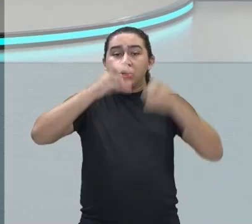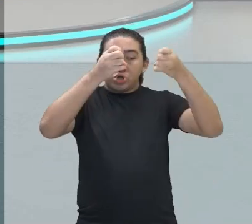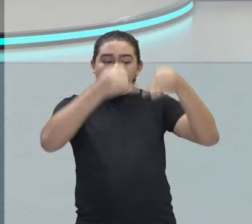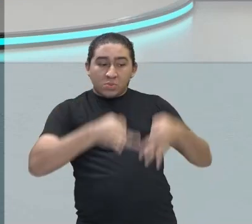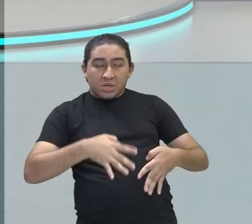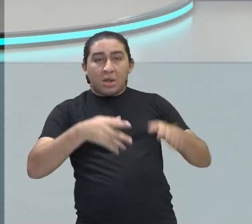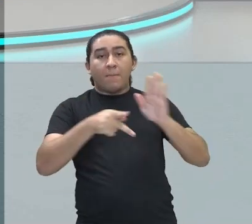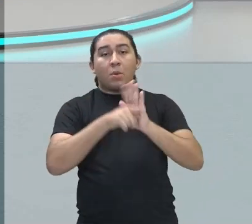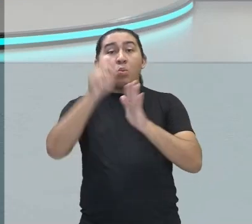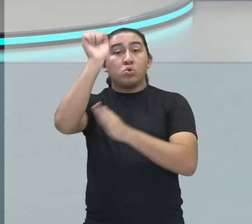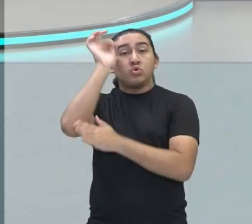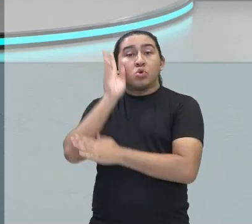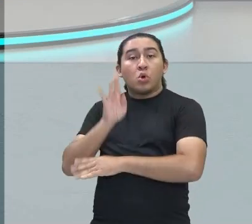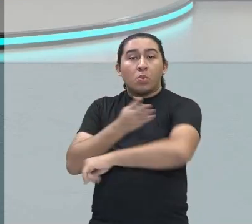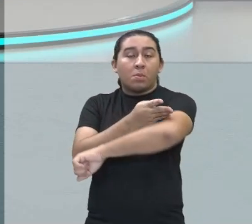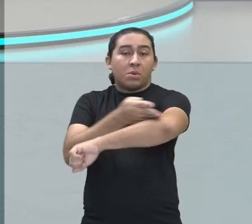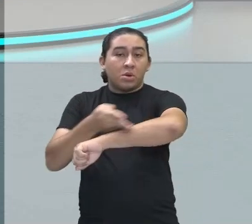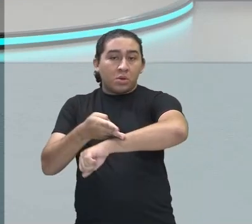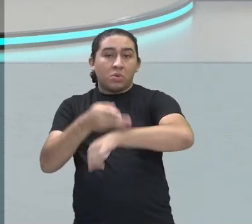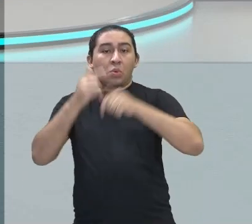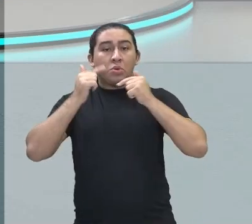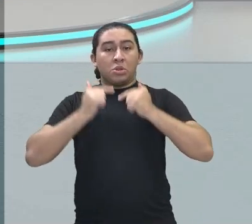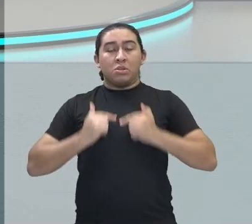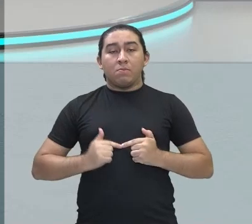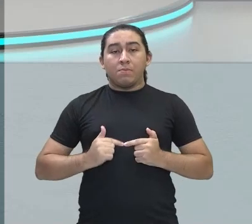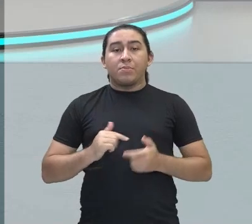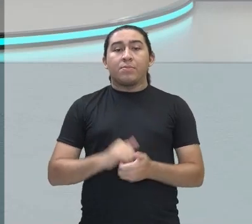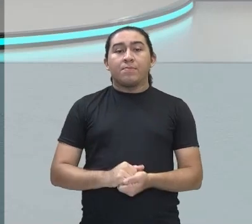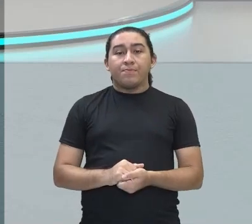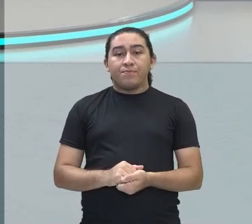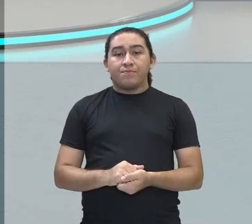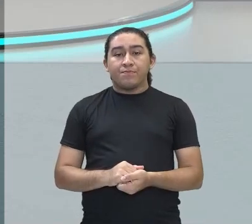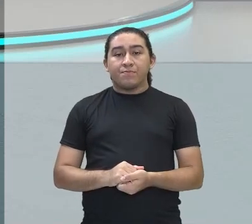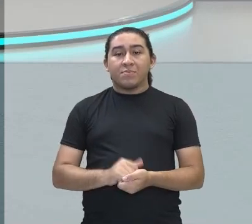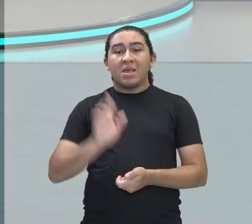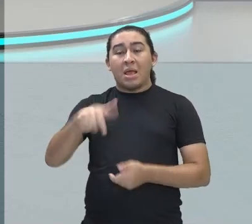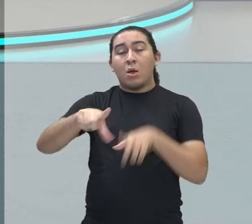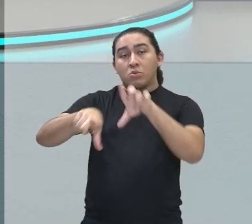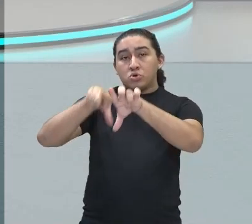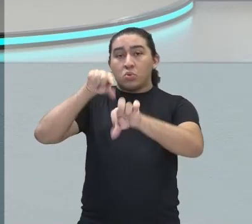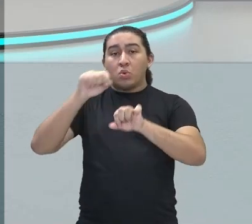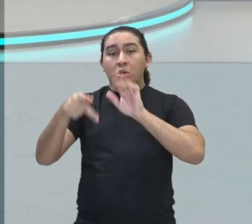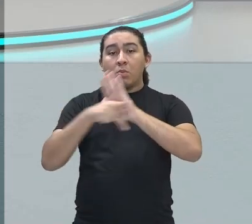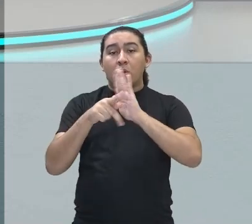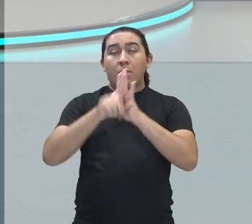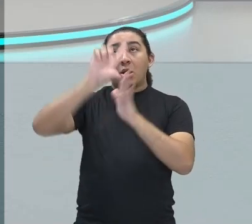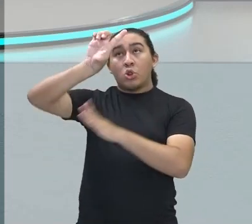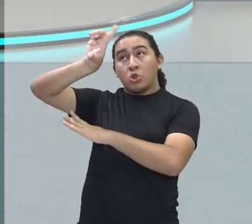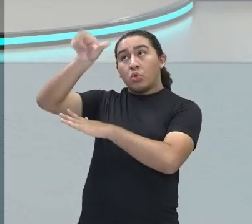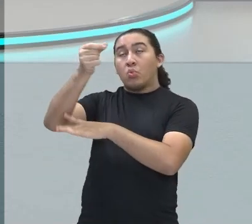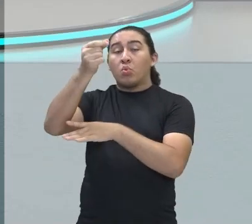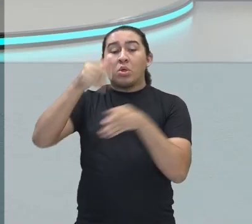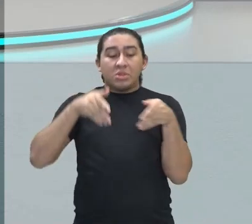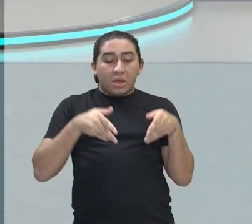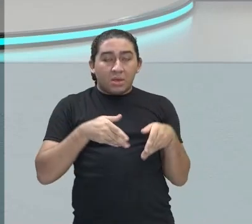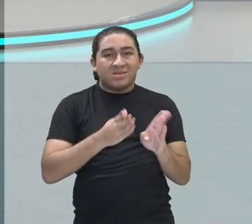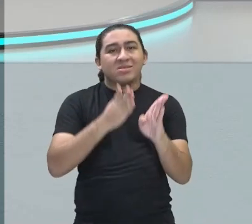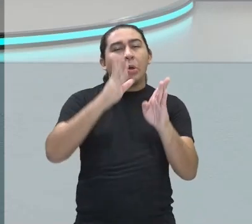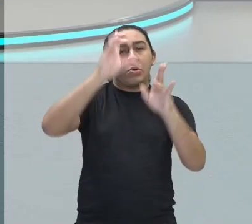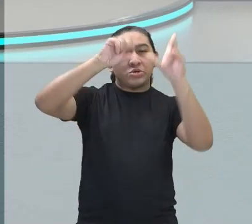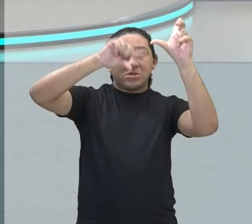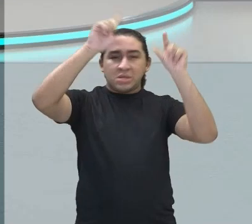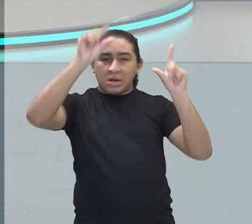sonho branco e virgem. Ele é o eleito do luar e nascido das estrelas.